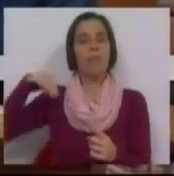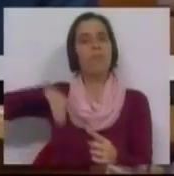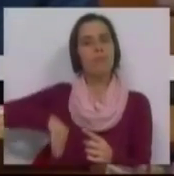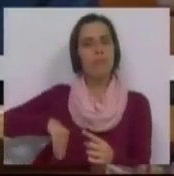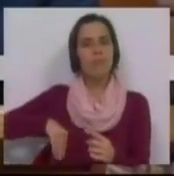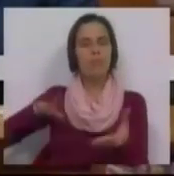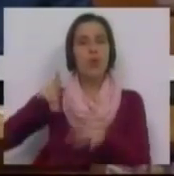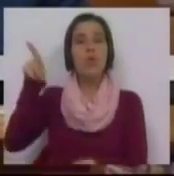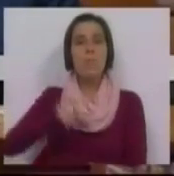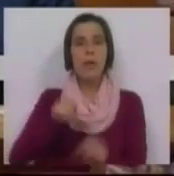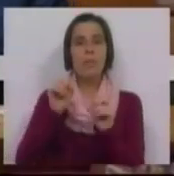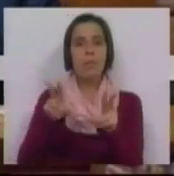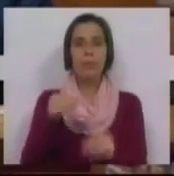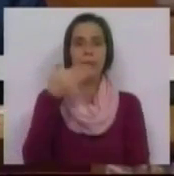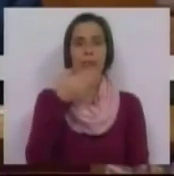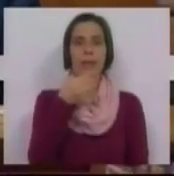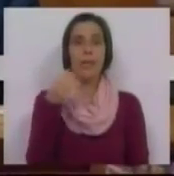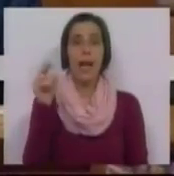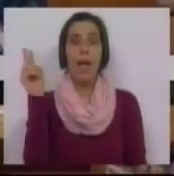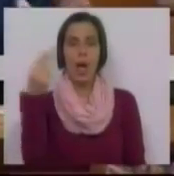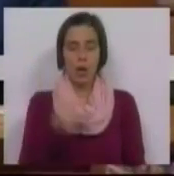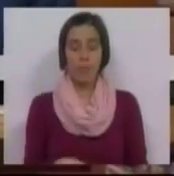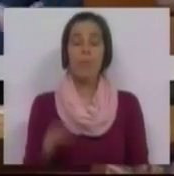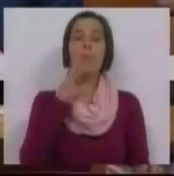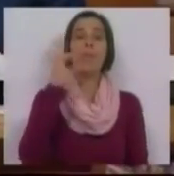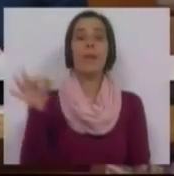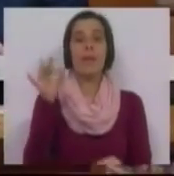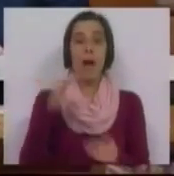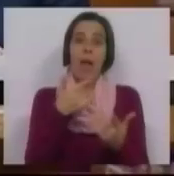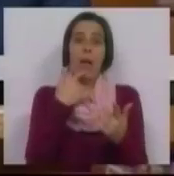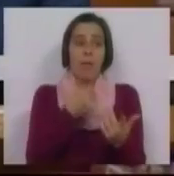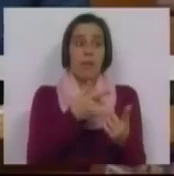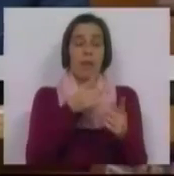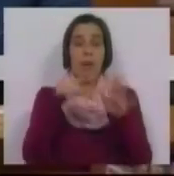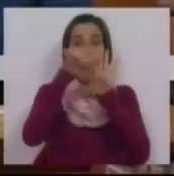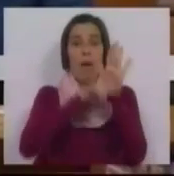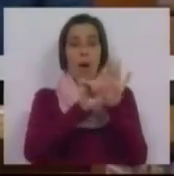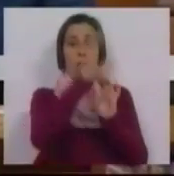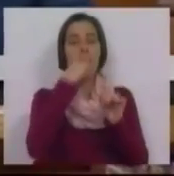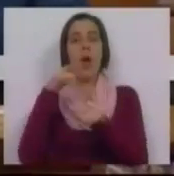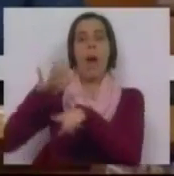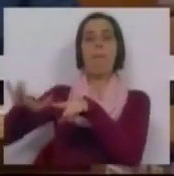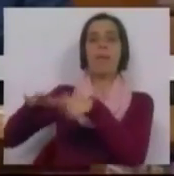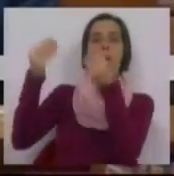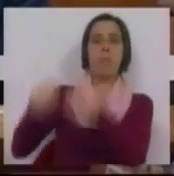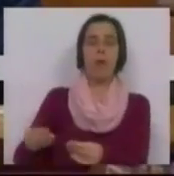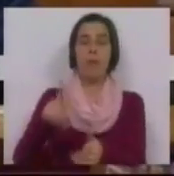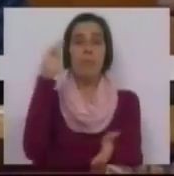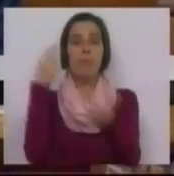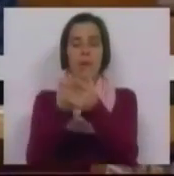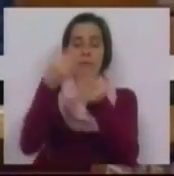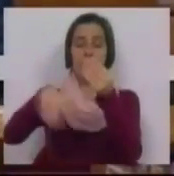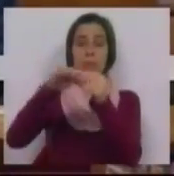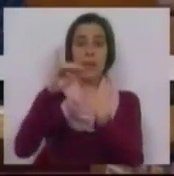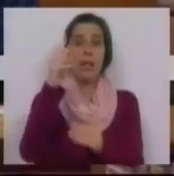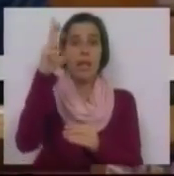um rendimento mensal bruto de 700 euros. Uma família de privilegiados pelos critérios deste governo. Pagam